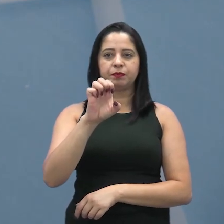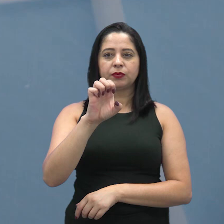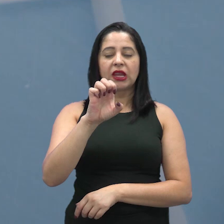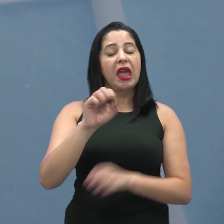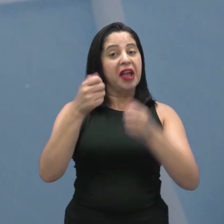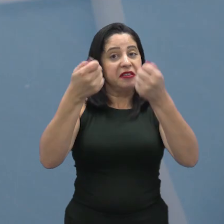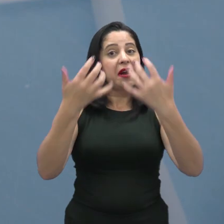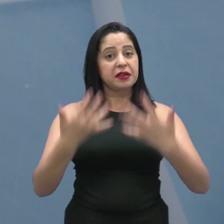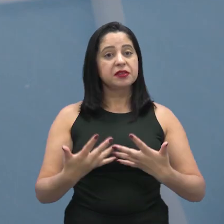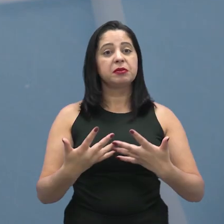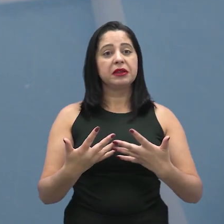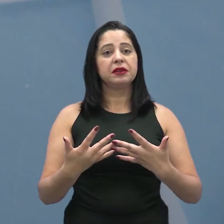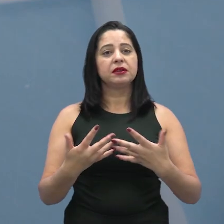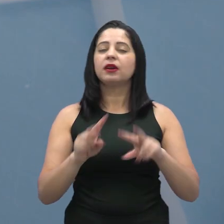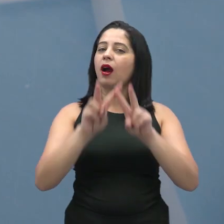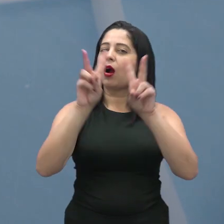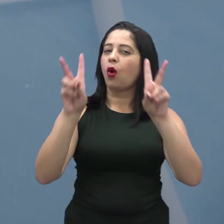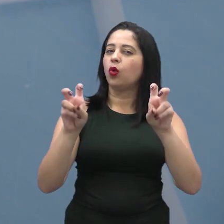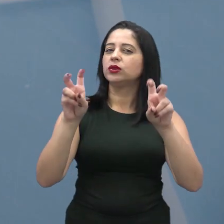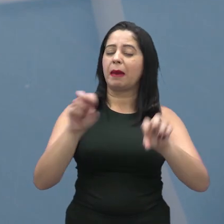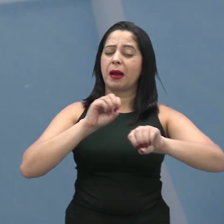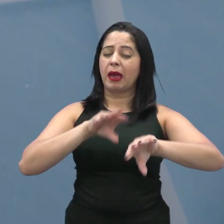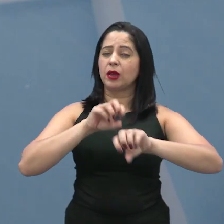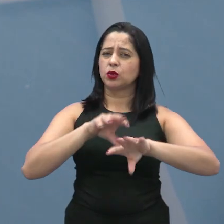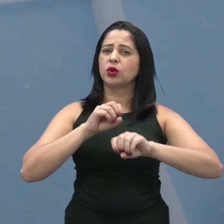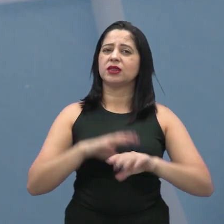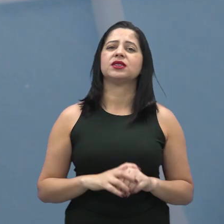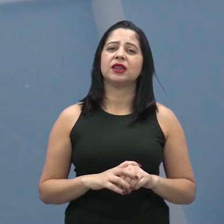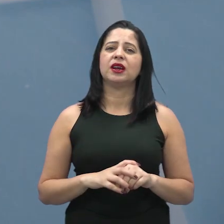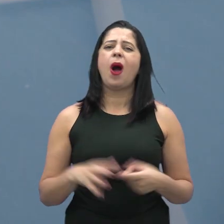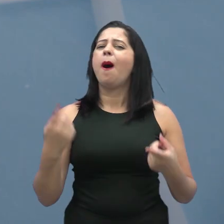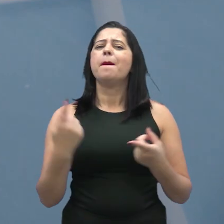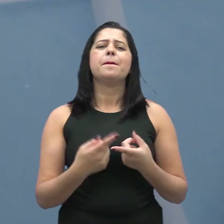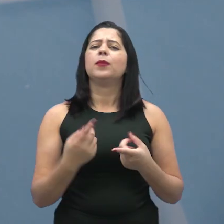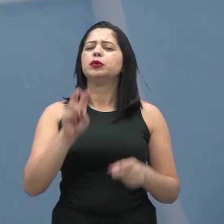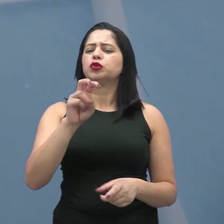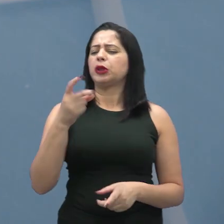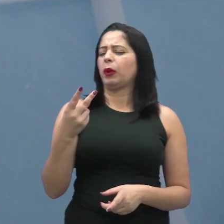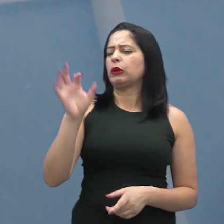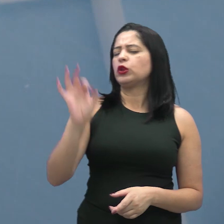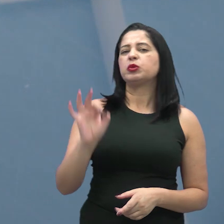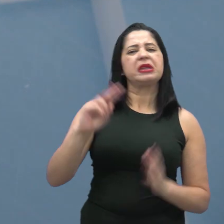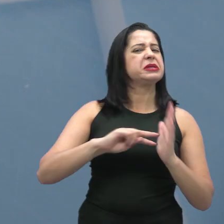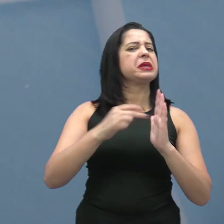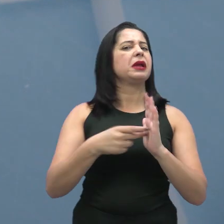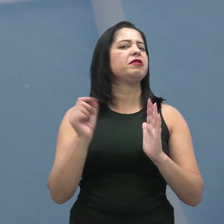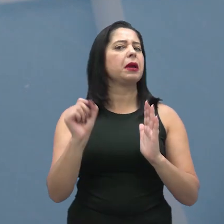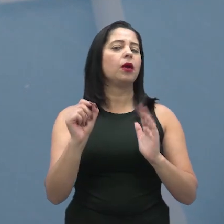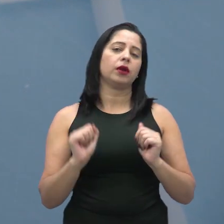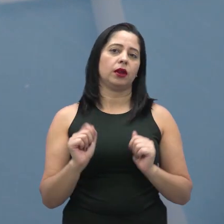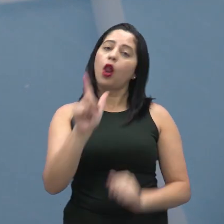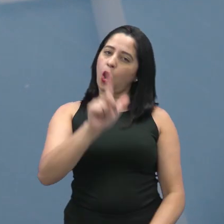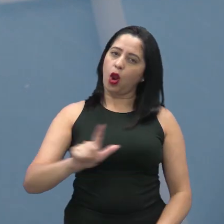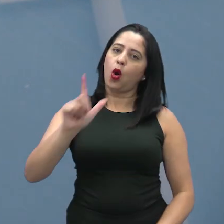ele fala justamente sobre essa questão da educação, né? O que esse número representa? É mais que a